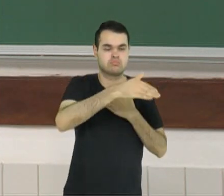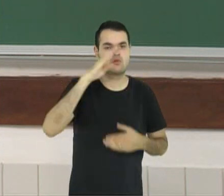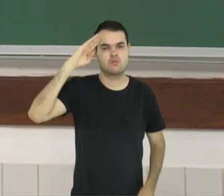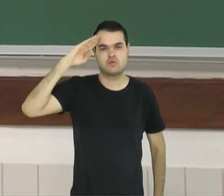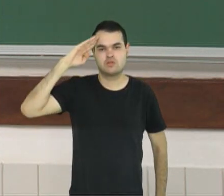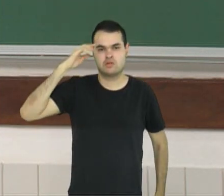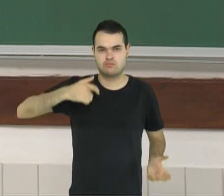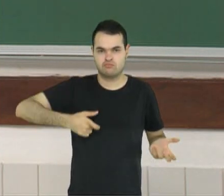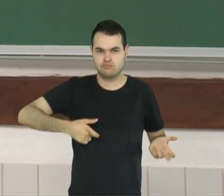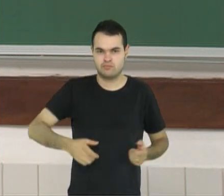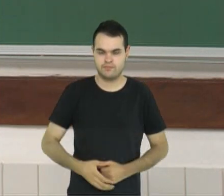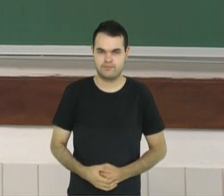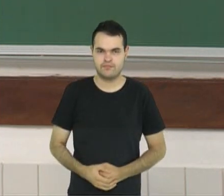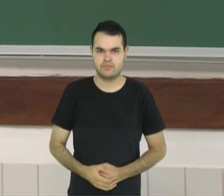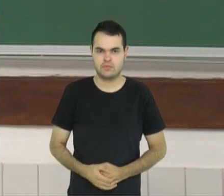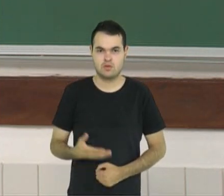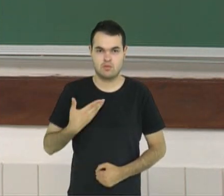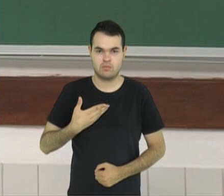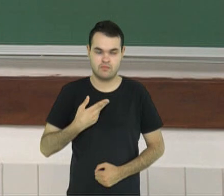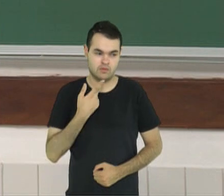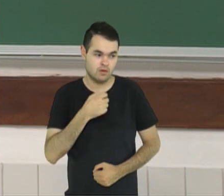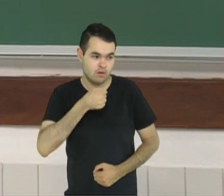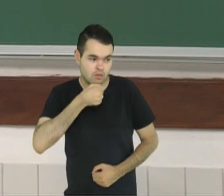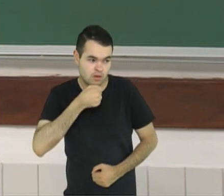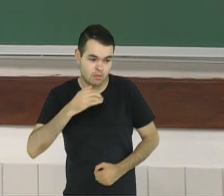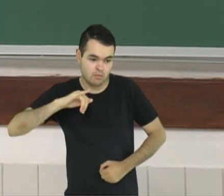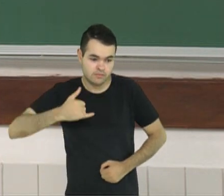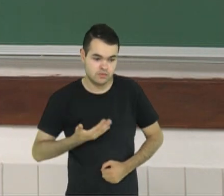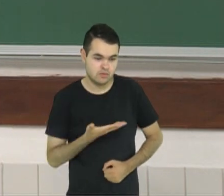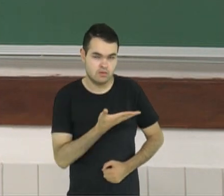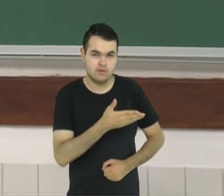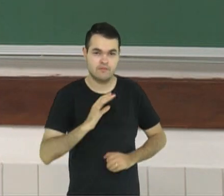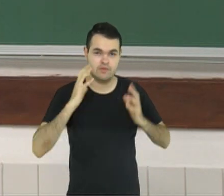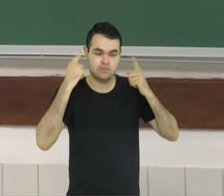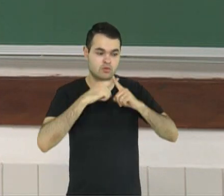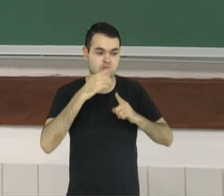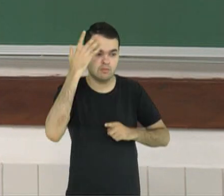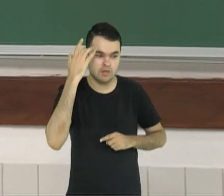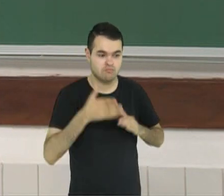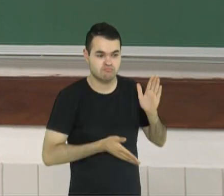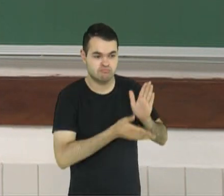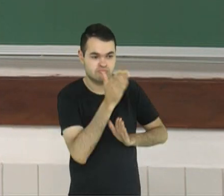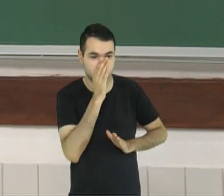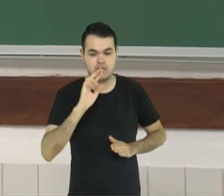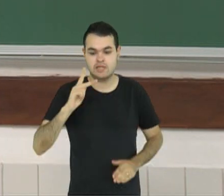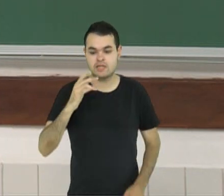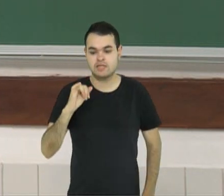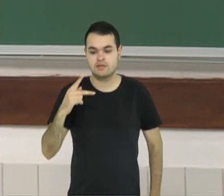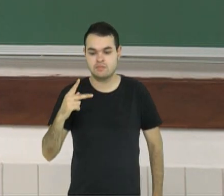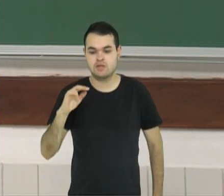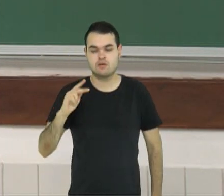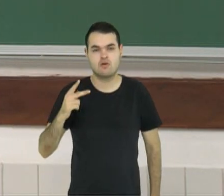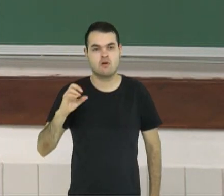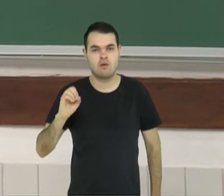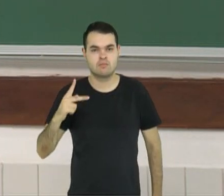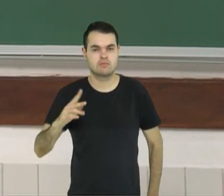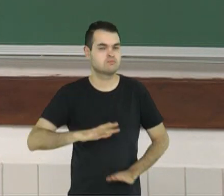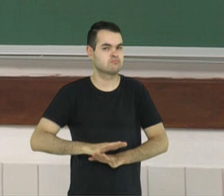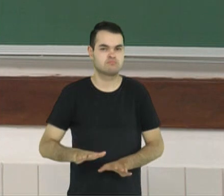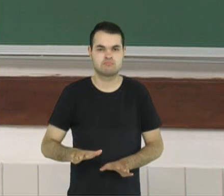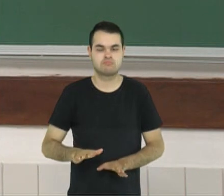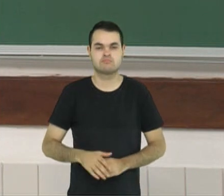acontece? Esse amigo pegou o microfone e falou assim: ó, amigo, aproveita bastante a tua festa porque amanhã vai ser só hip hop, hip hop, hip hop.